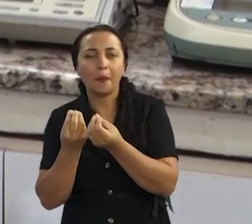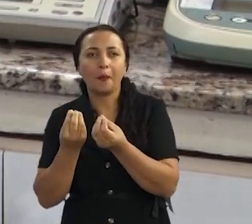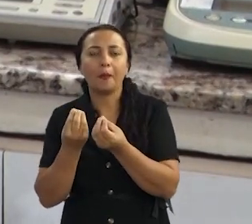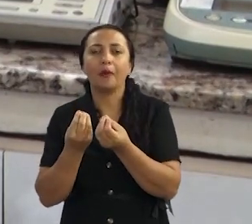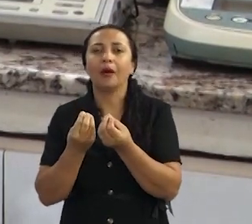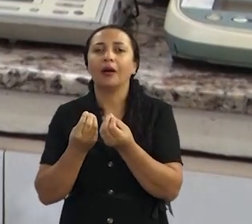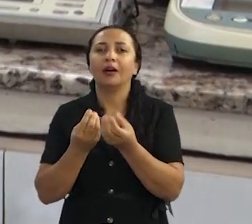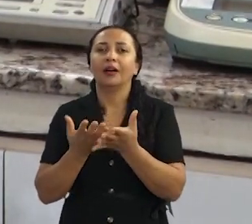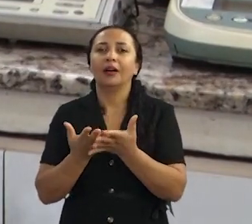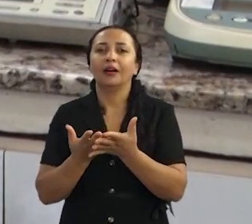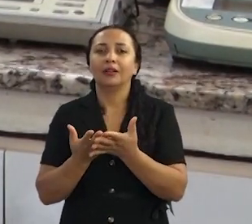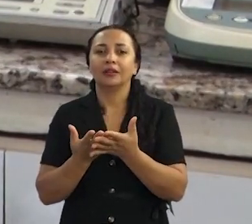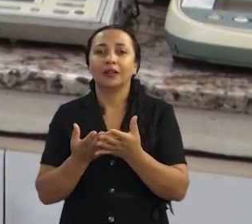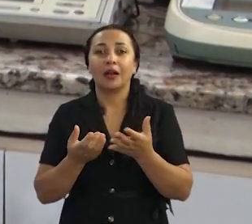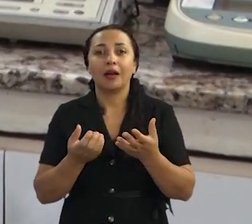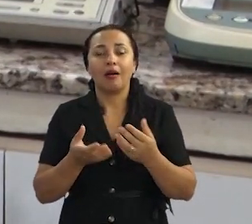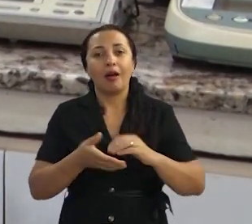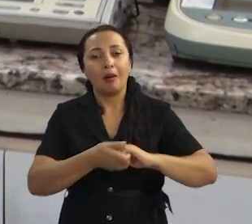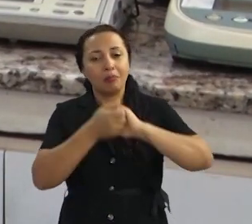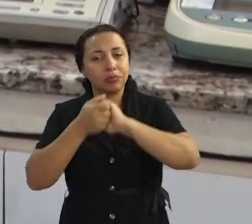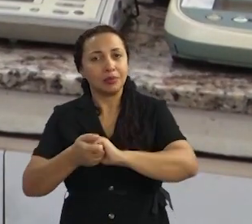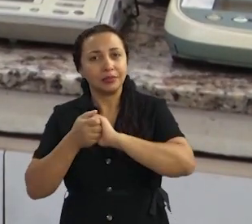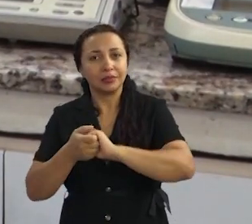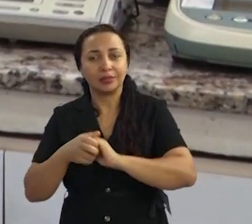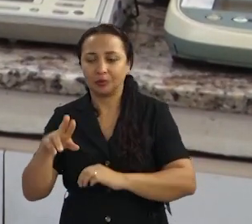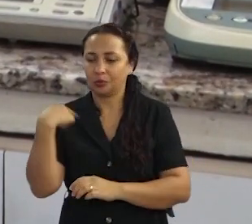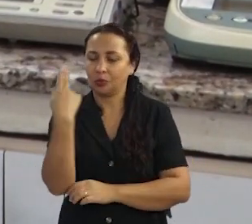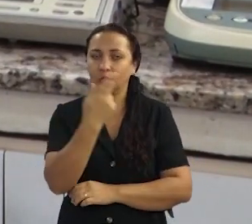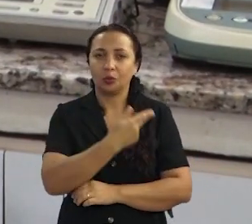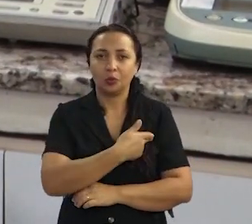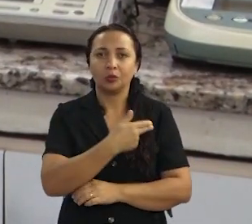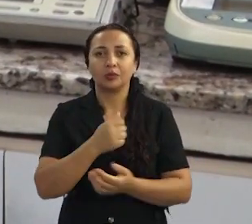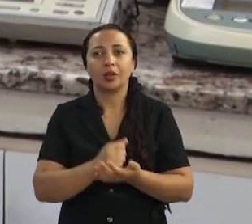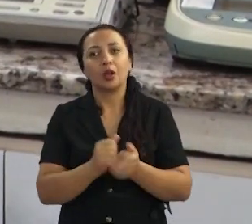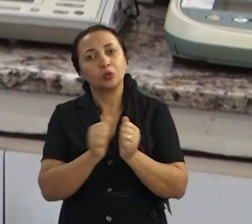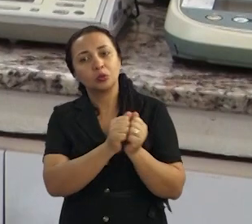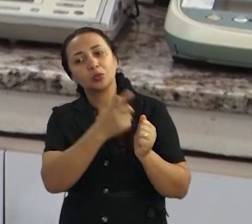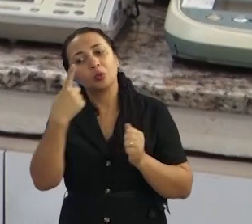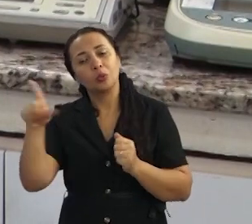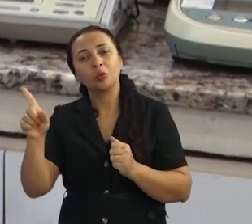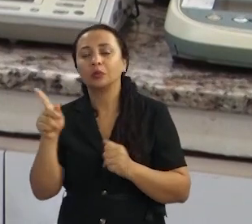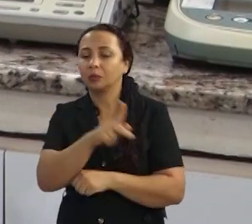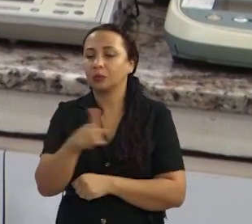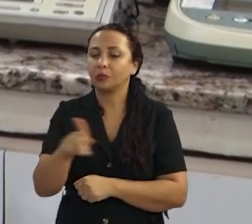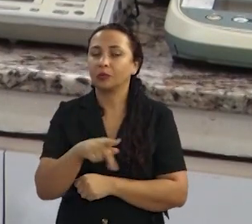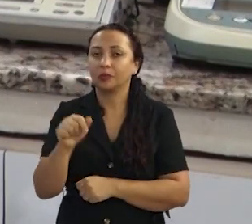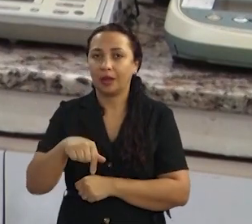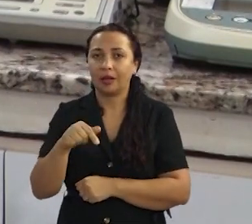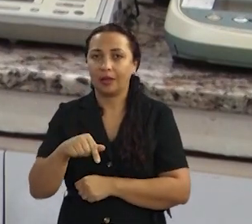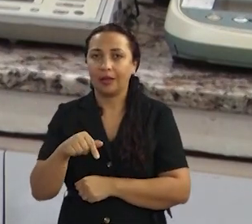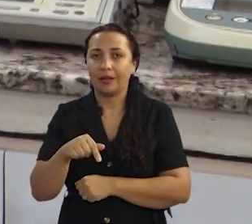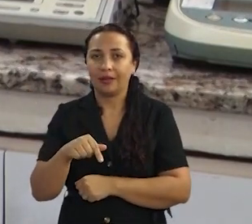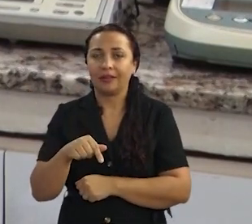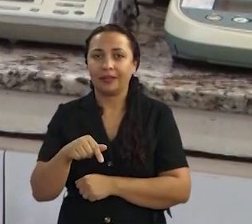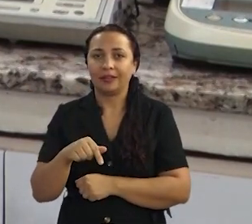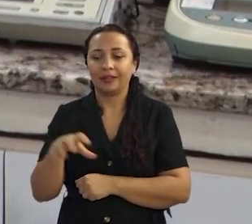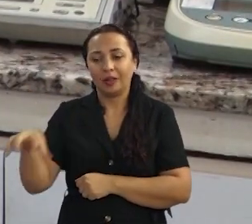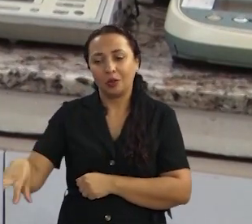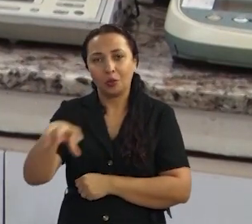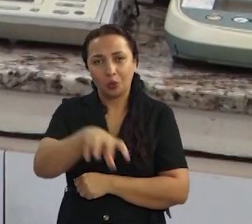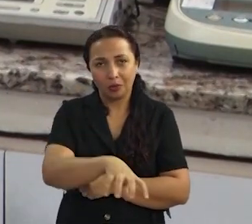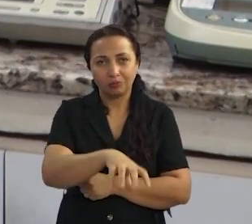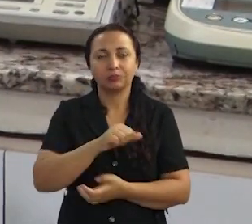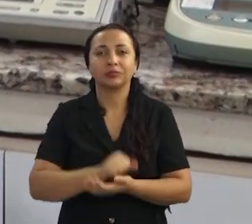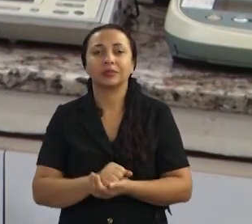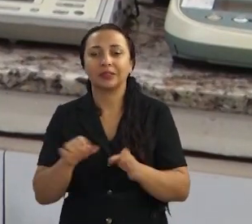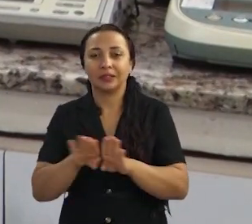como uma parceria nossa com outros professores aqui do campus e de